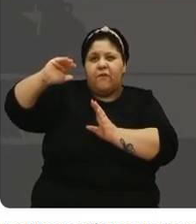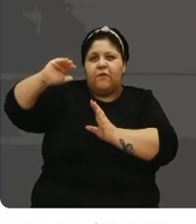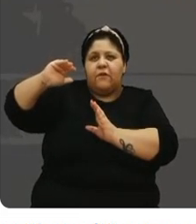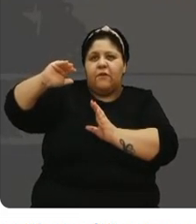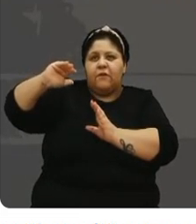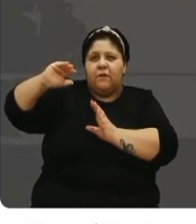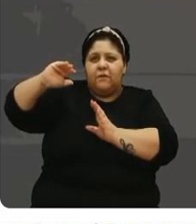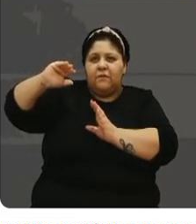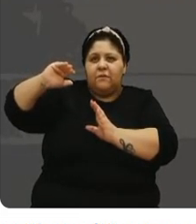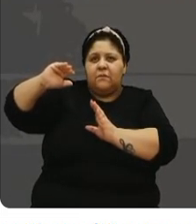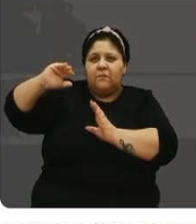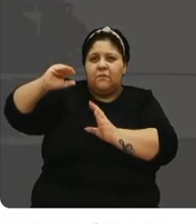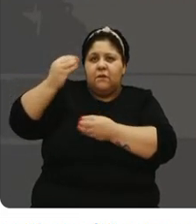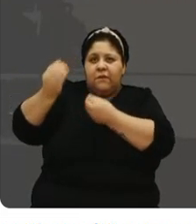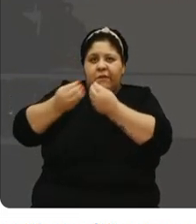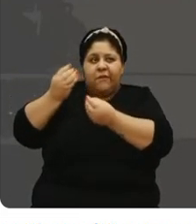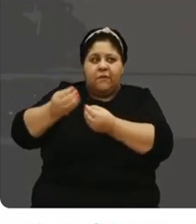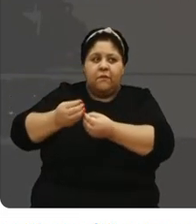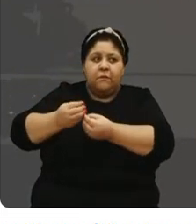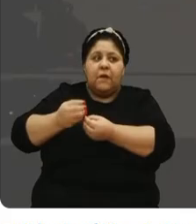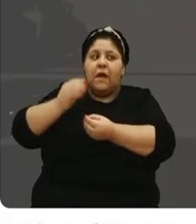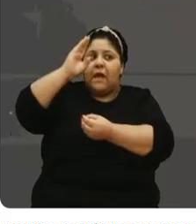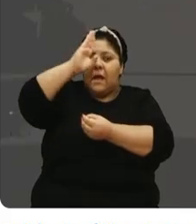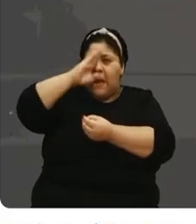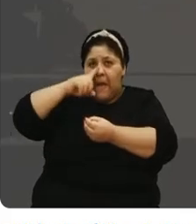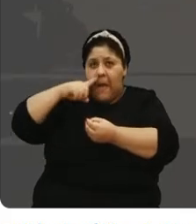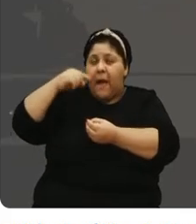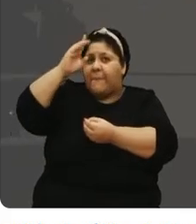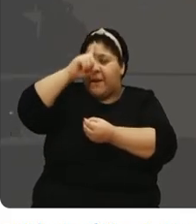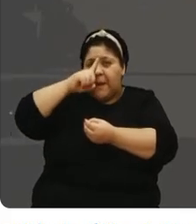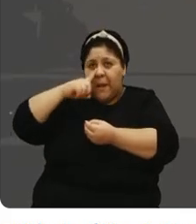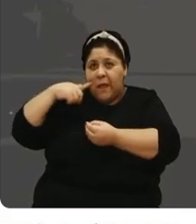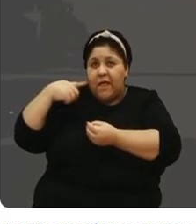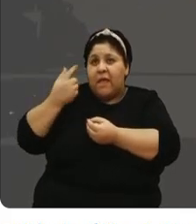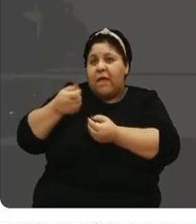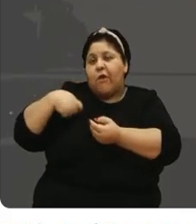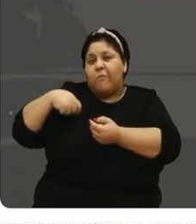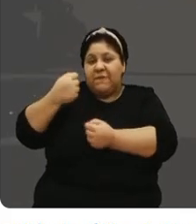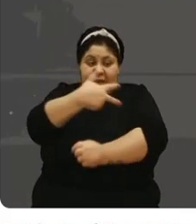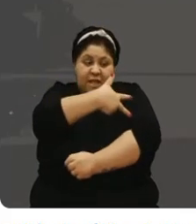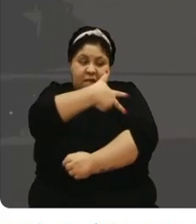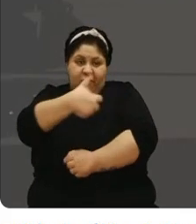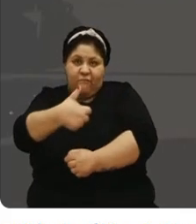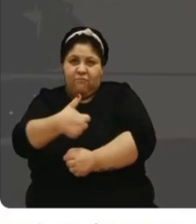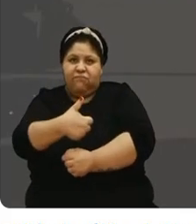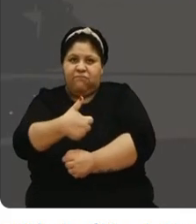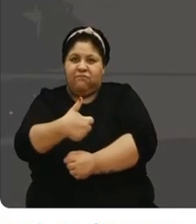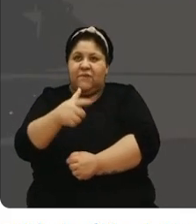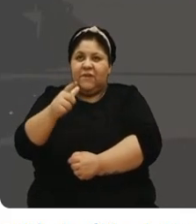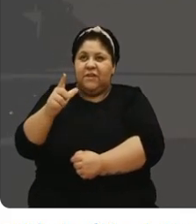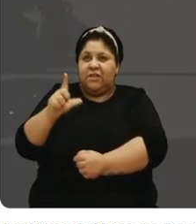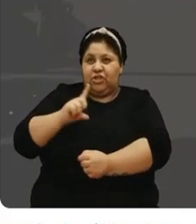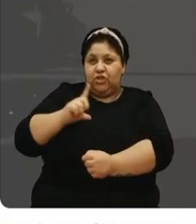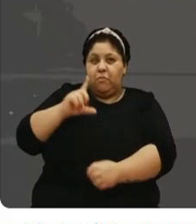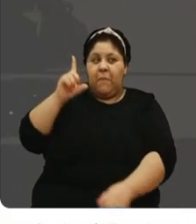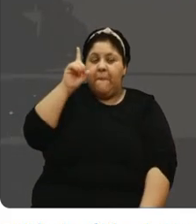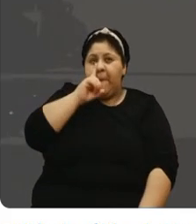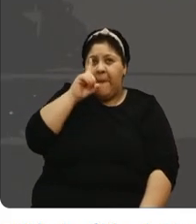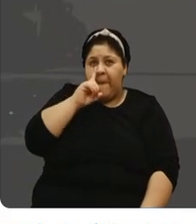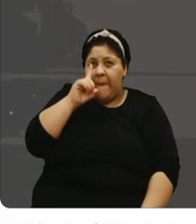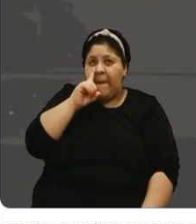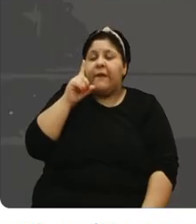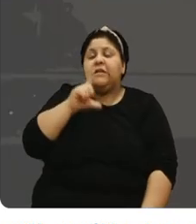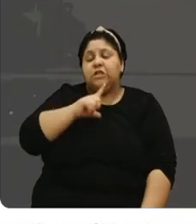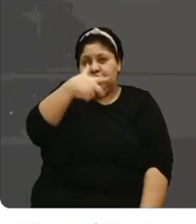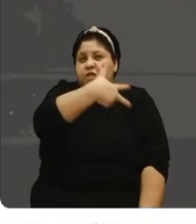bebê. E como eu precisei coletar sangue para ver a icterícia, e era uma mãe que